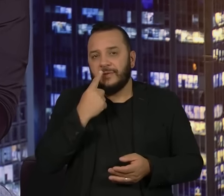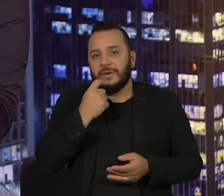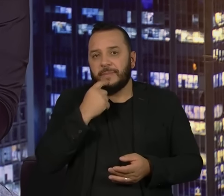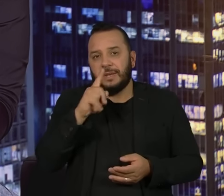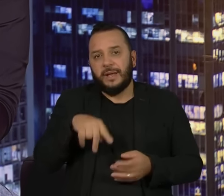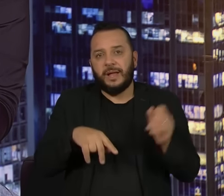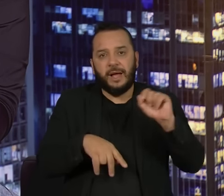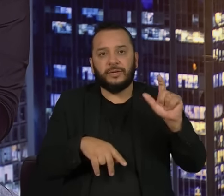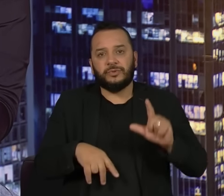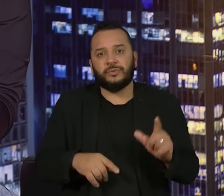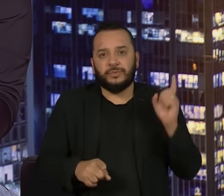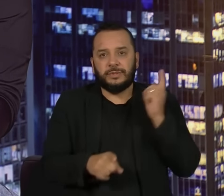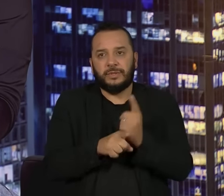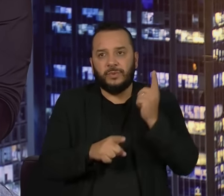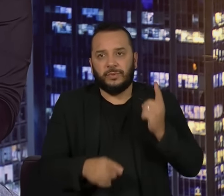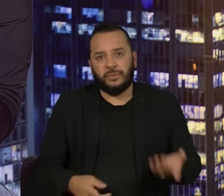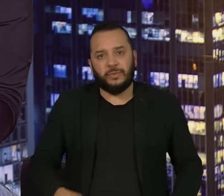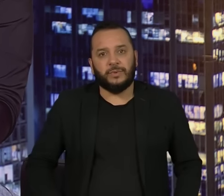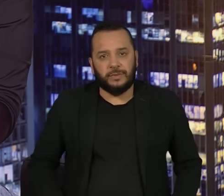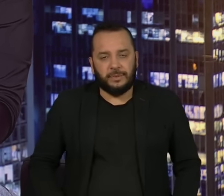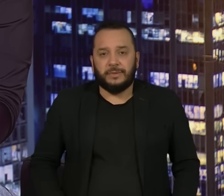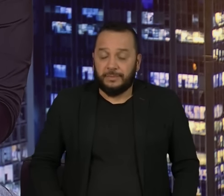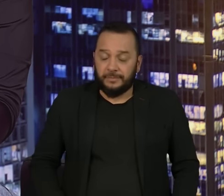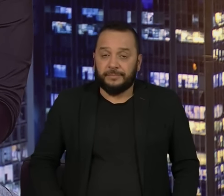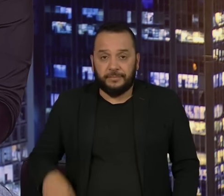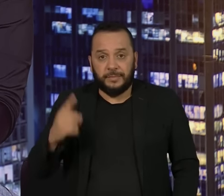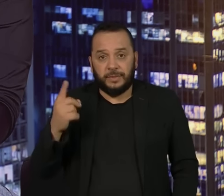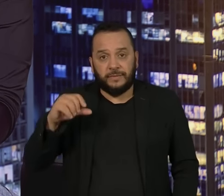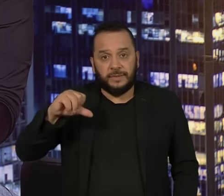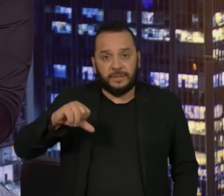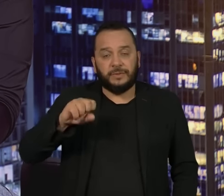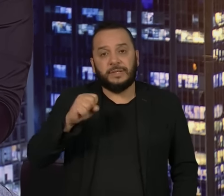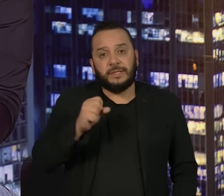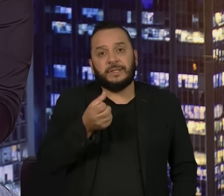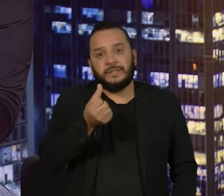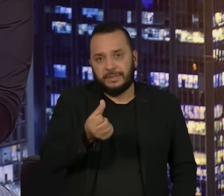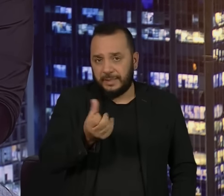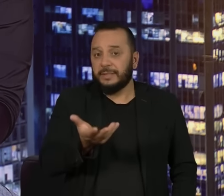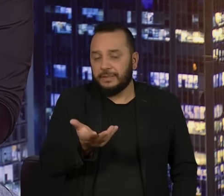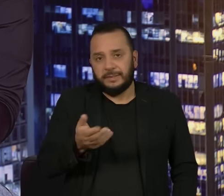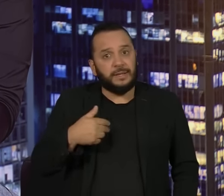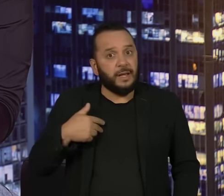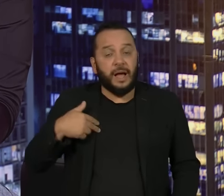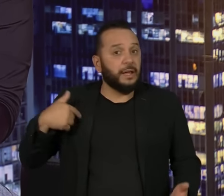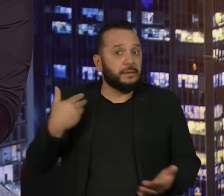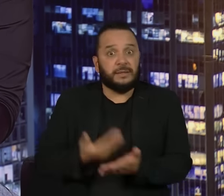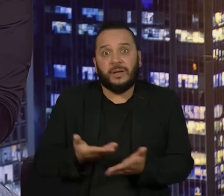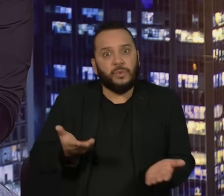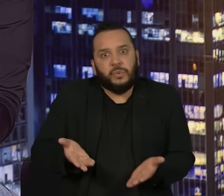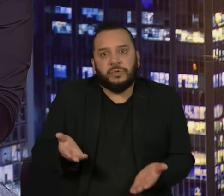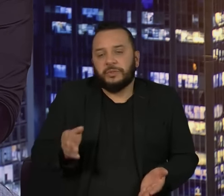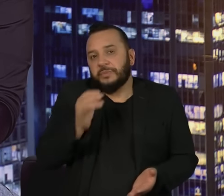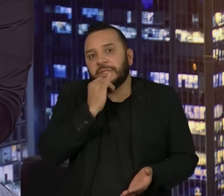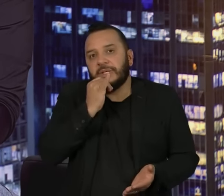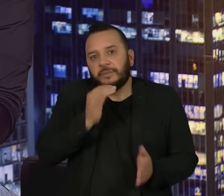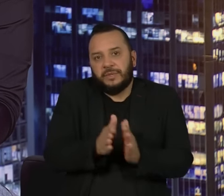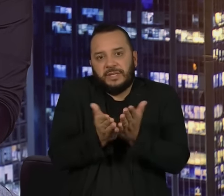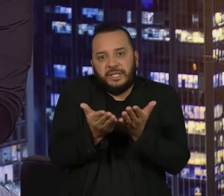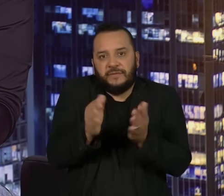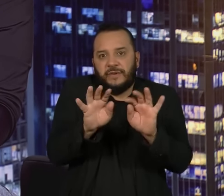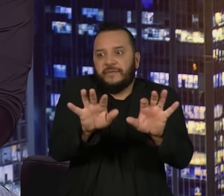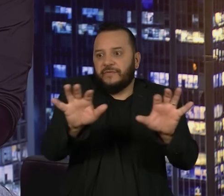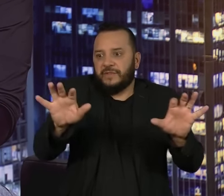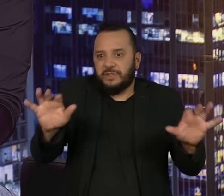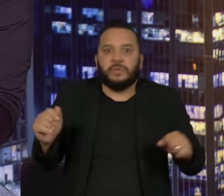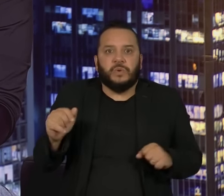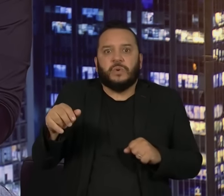azul que eles encontraram. Esse livro é de 1986, não há registro, até onde eu saiba, de que alguma criança tenha